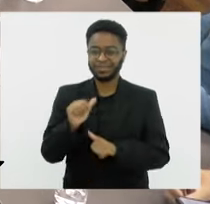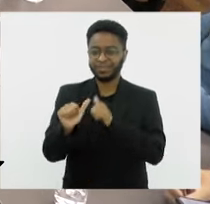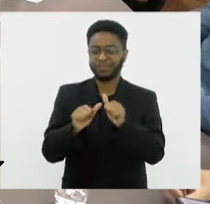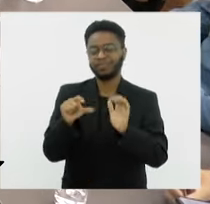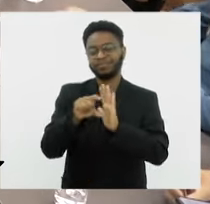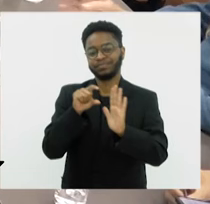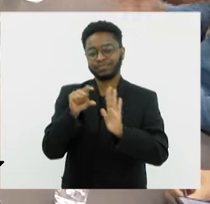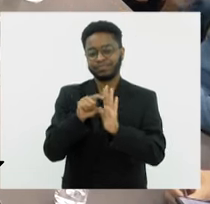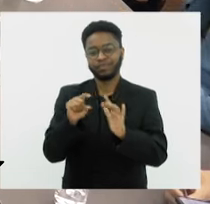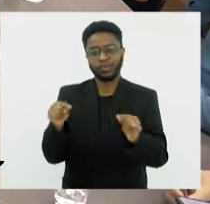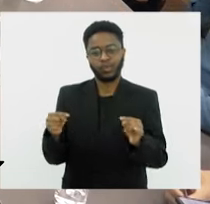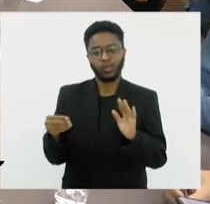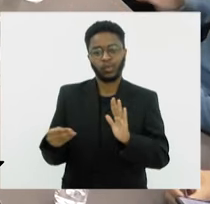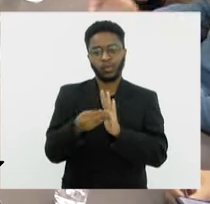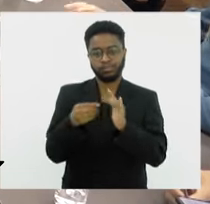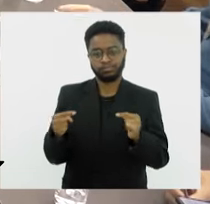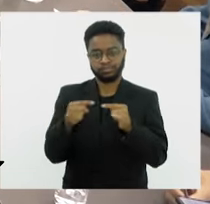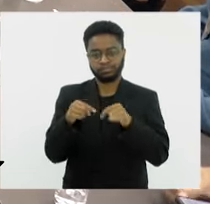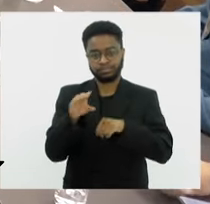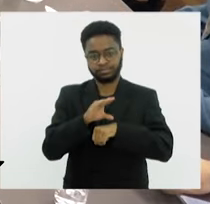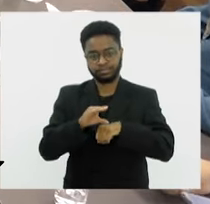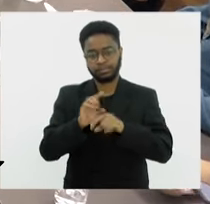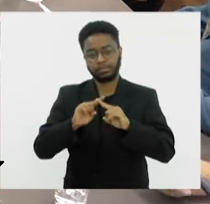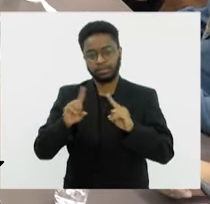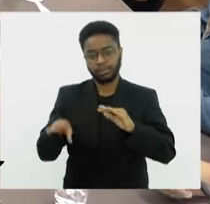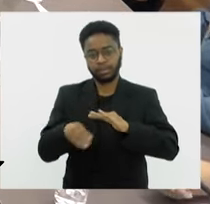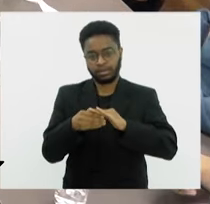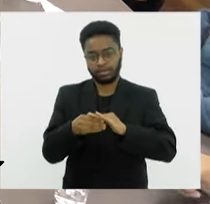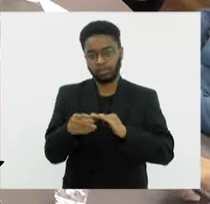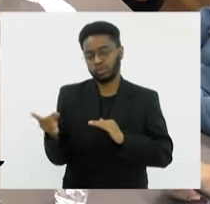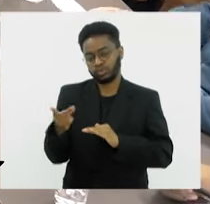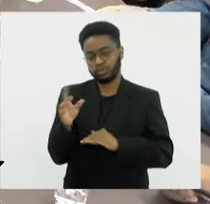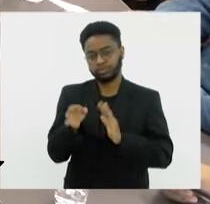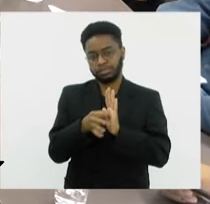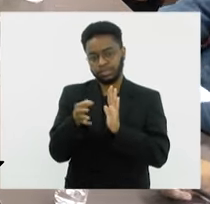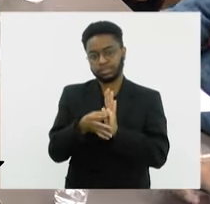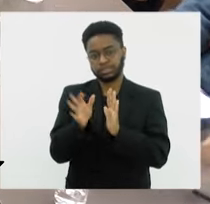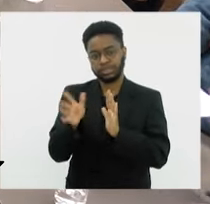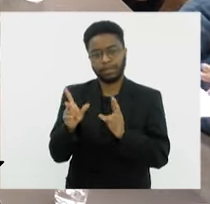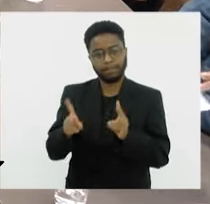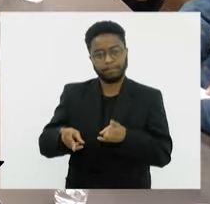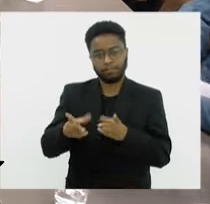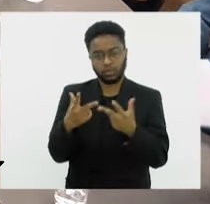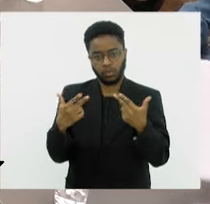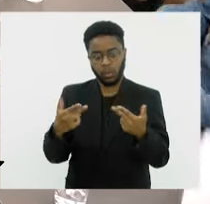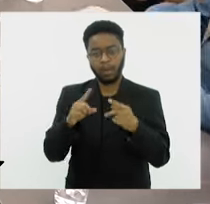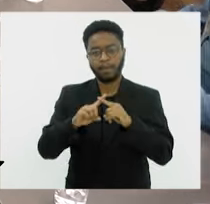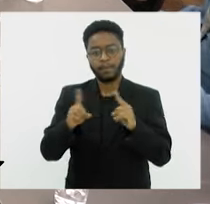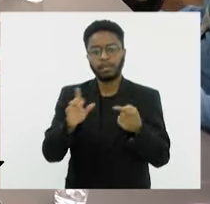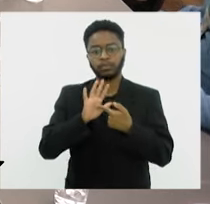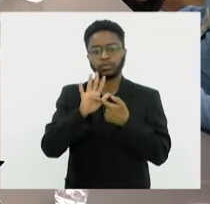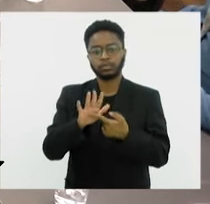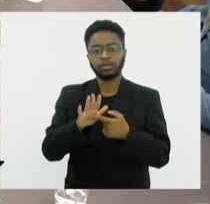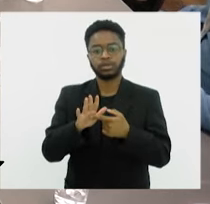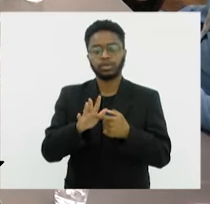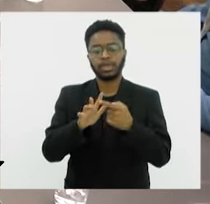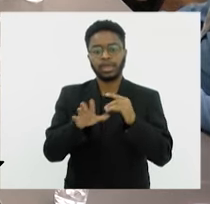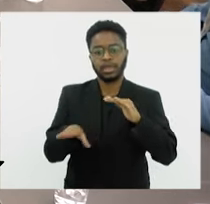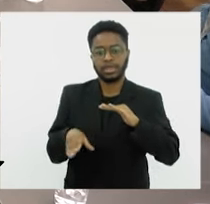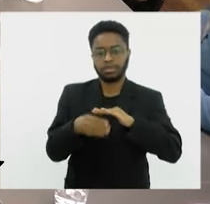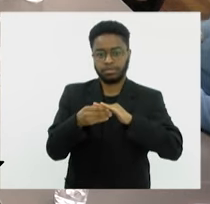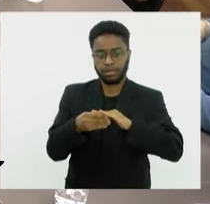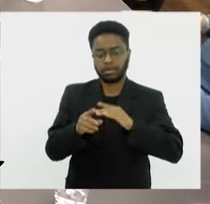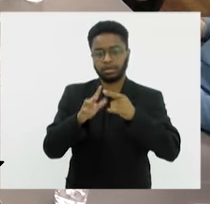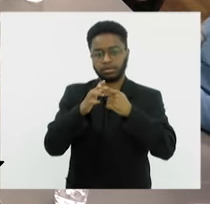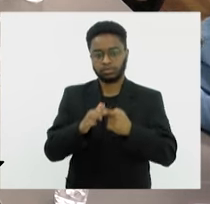verdade, a constitucionalidade com emendas. Na verdade, os dois pareceres já eram constitucionalidade com emendas. Mas deixando claro que as emendas, então, acertadas,